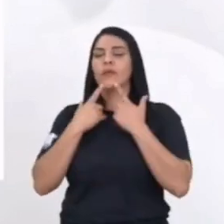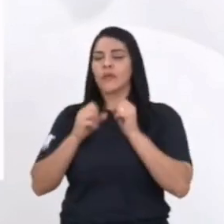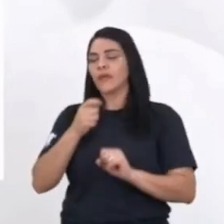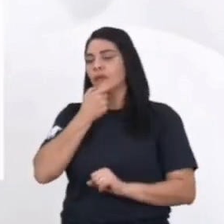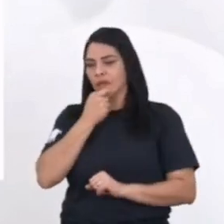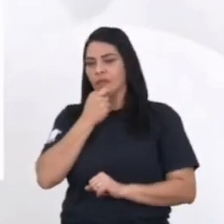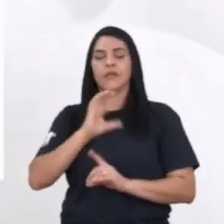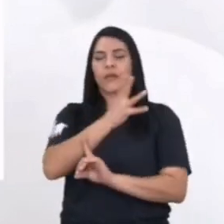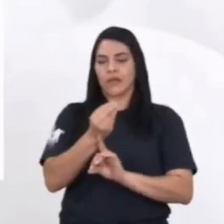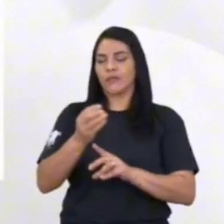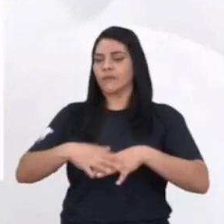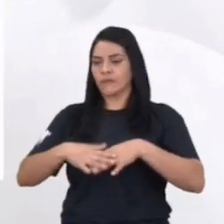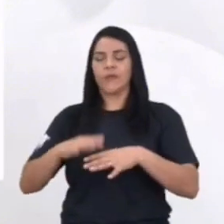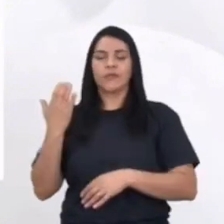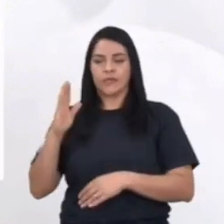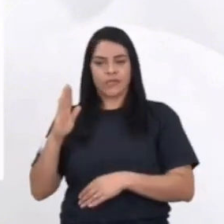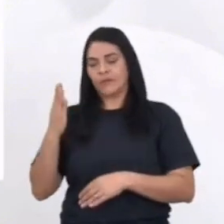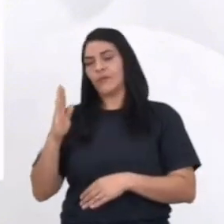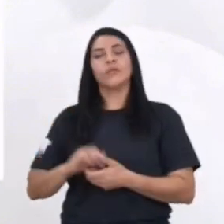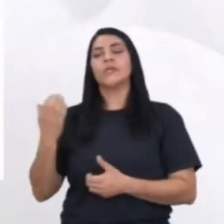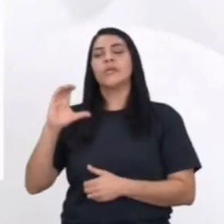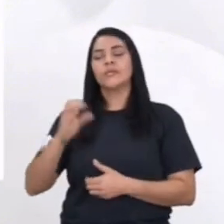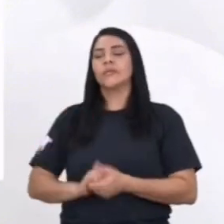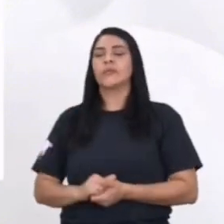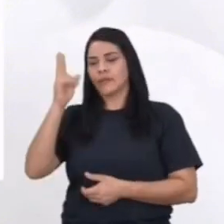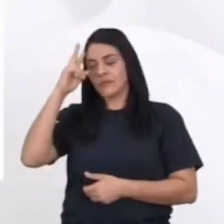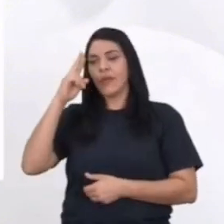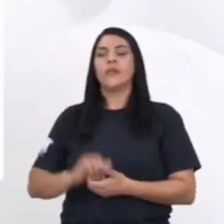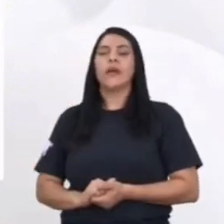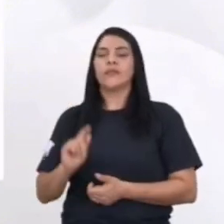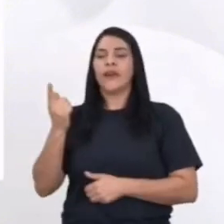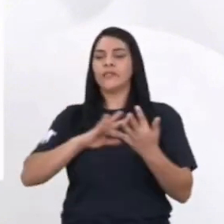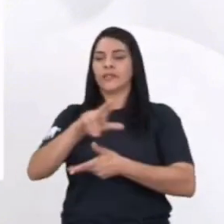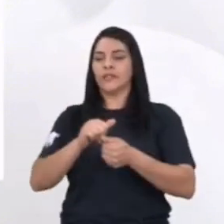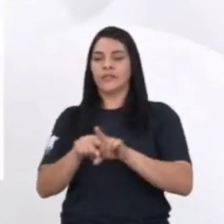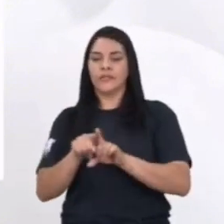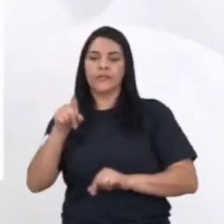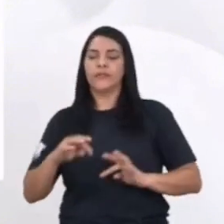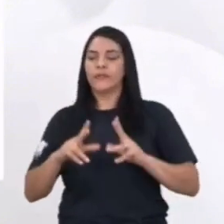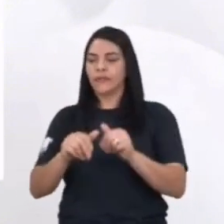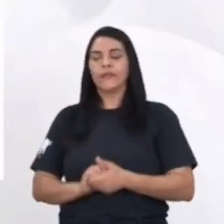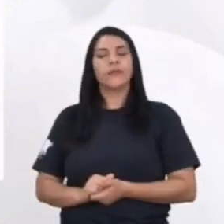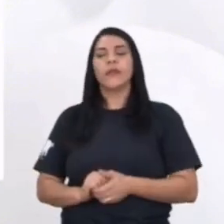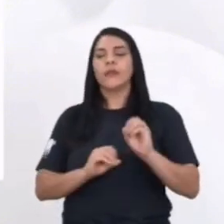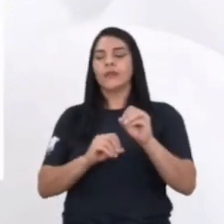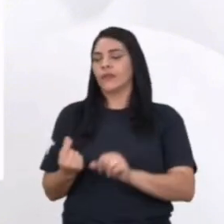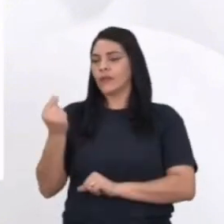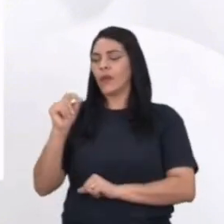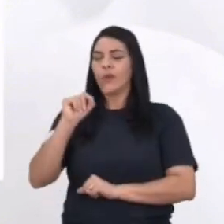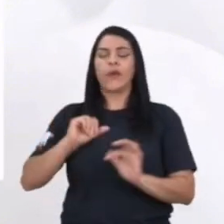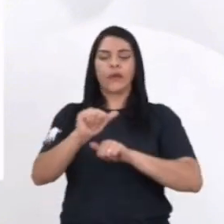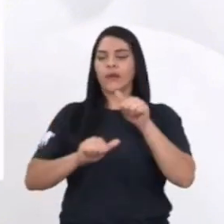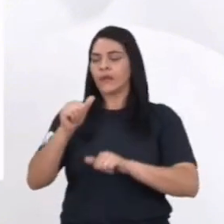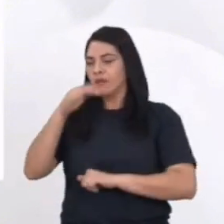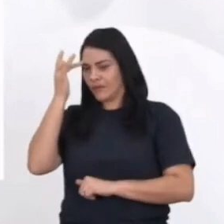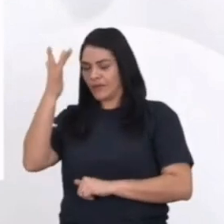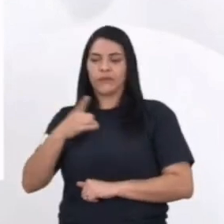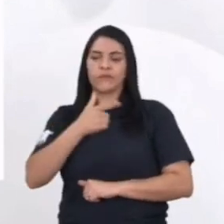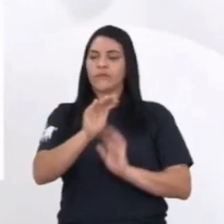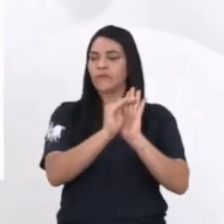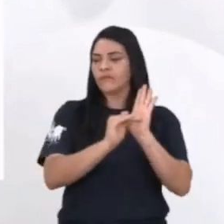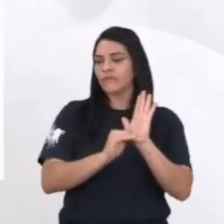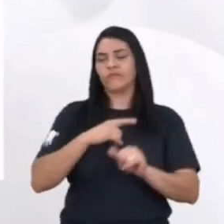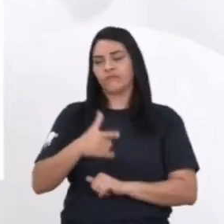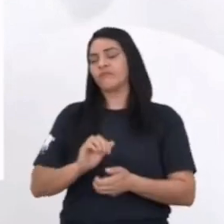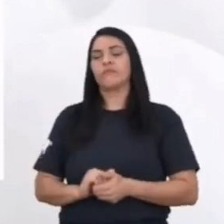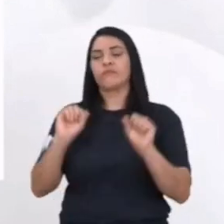arte, matemática, ciências, biologia, física e química no ensino médio, história, geografia, filosofia, sociologia e educação financeira. O que muda, né, para ficar mais fácil? Não existem mais tarefas, não há mais